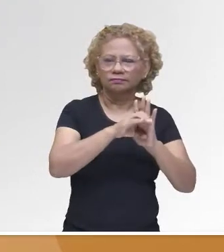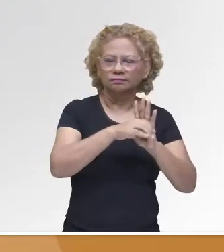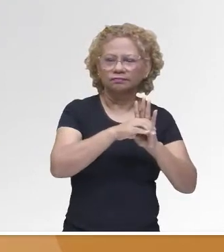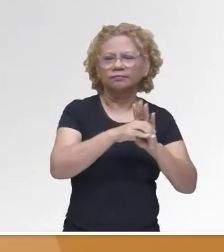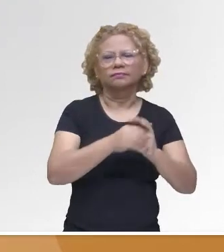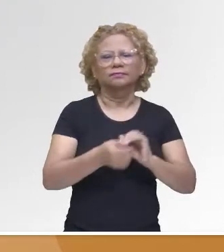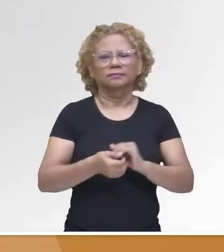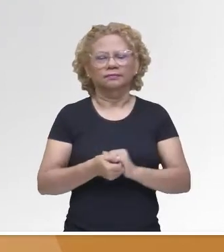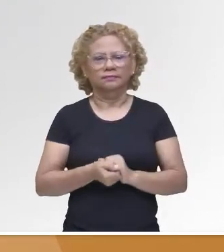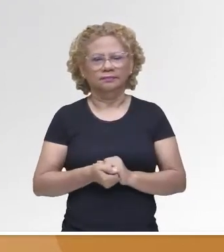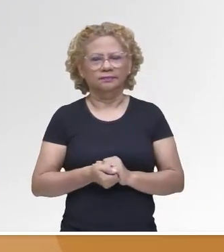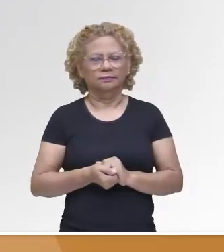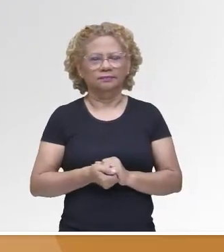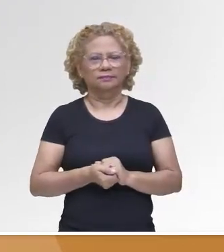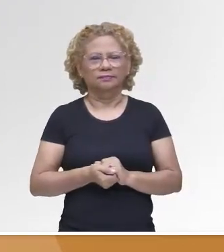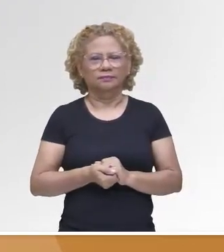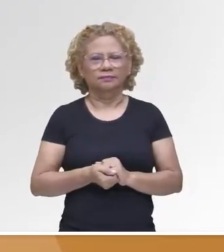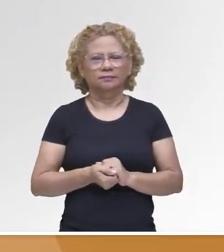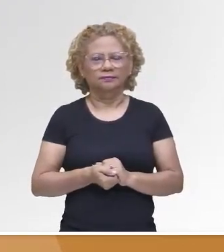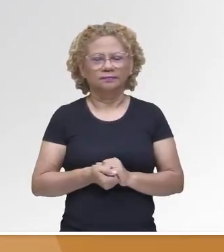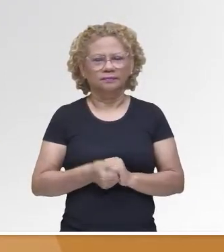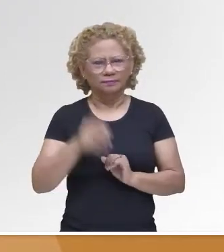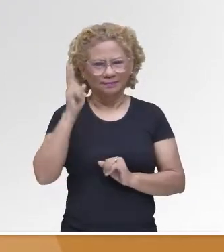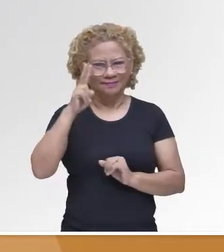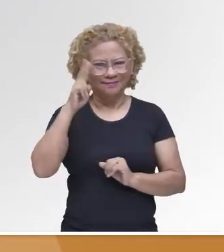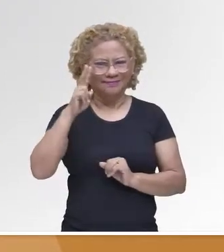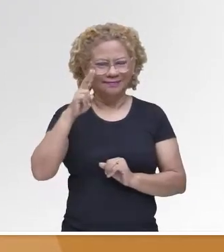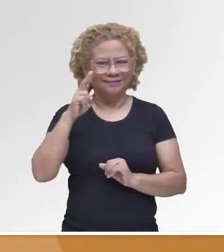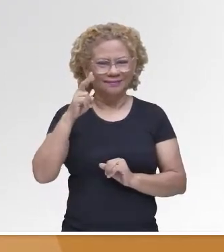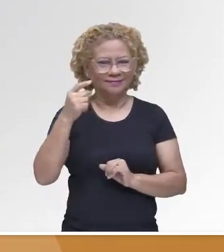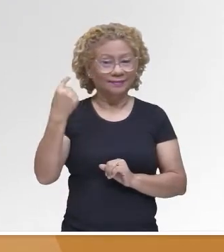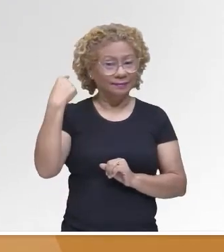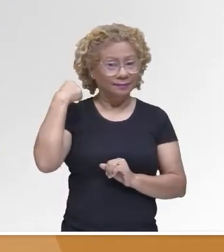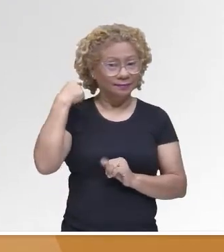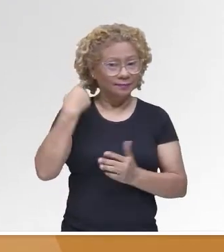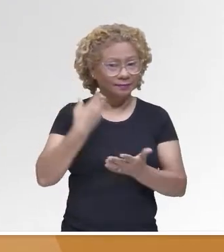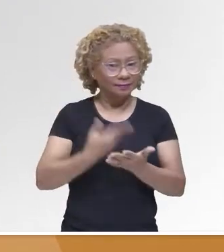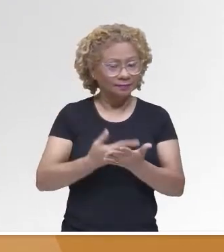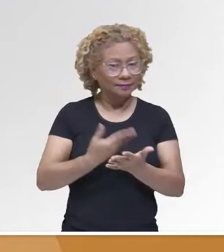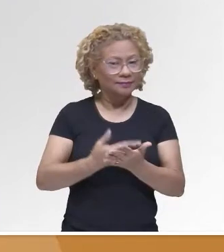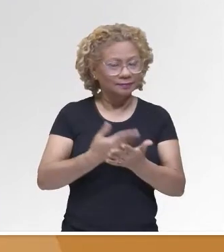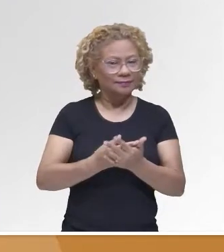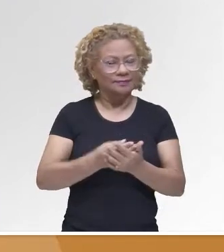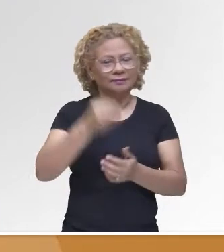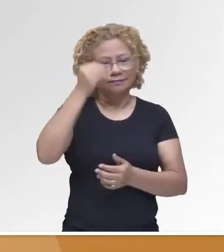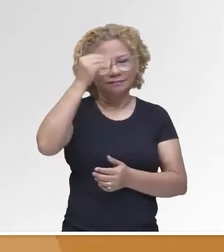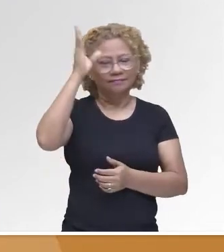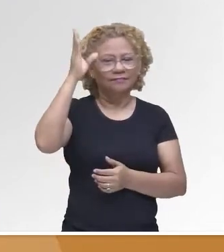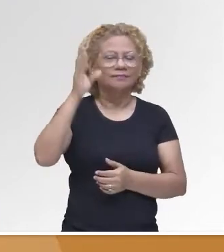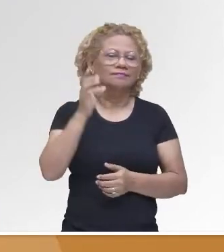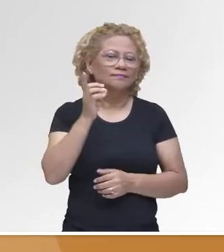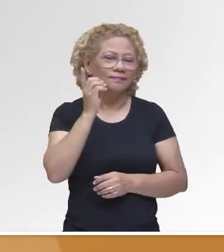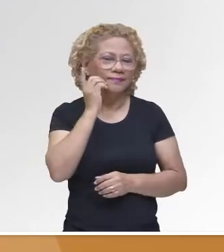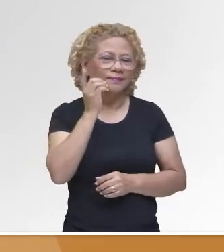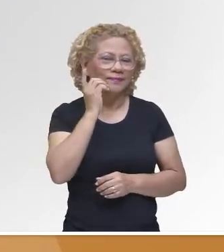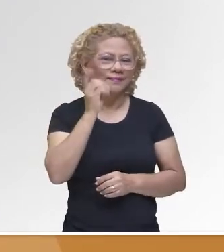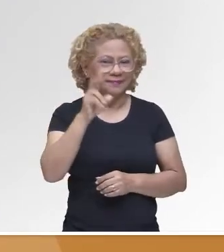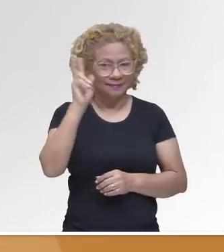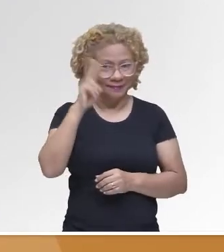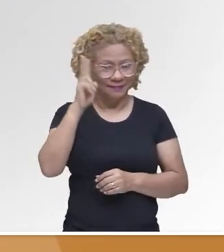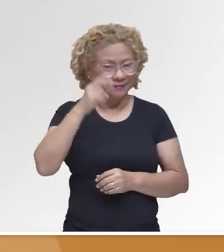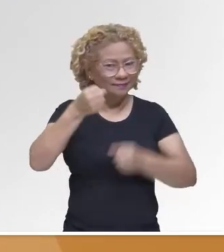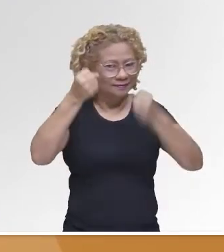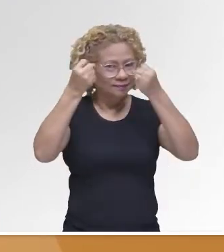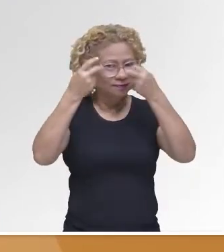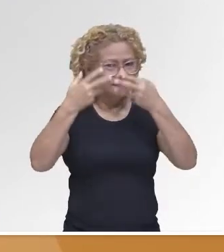Então nós vimos aí, na aula anterior, sobre a questão do conhecimento do senso comum, Então vocês lembram?